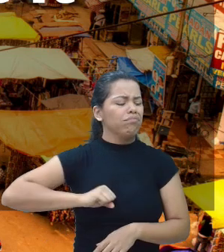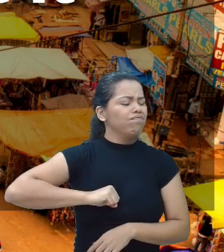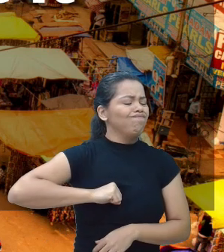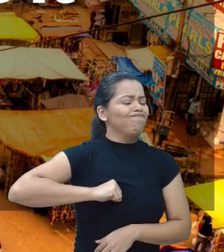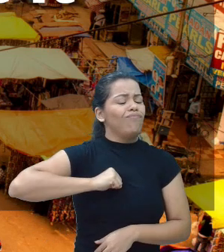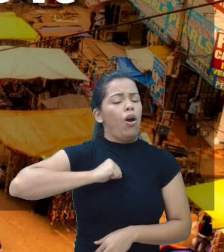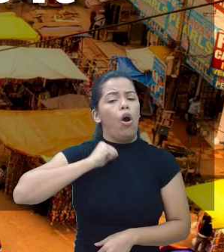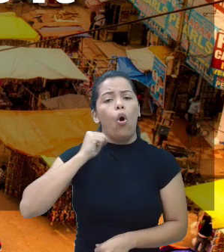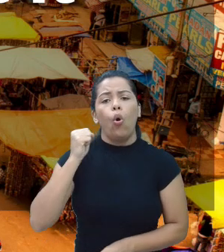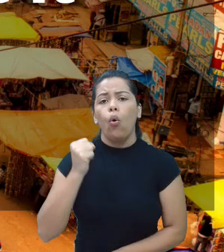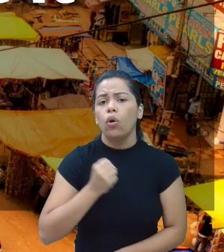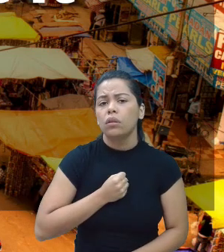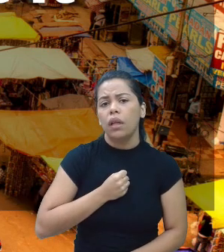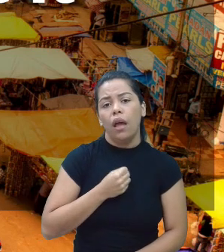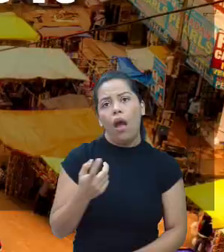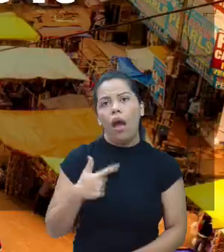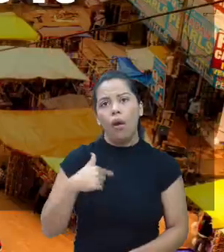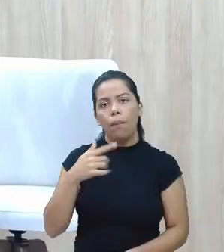meu caso, eu odeio, por exemplo, cigarro.